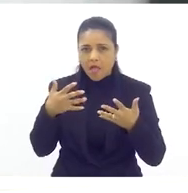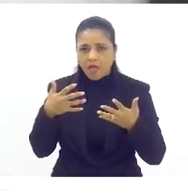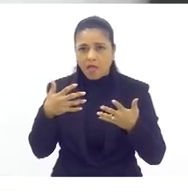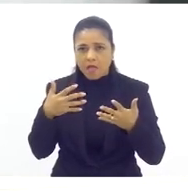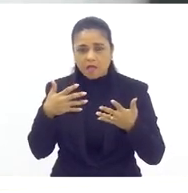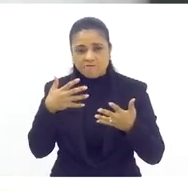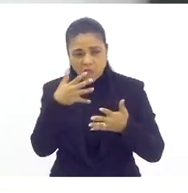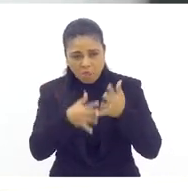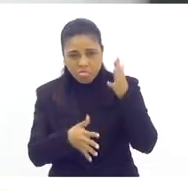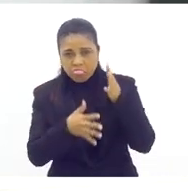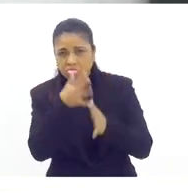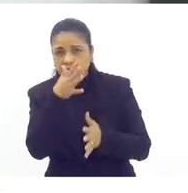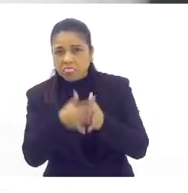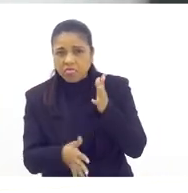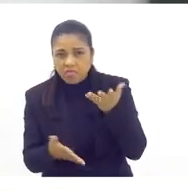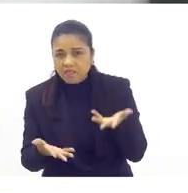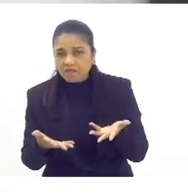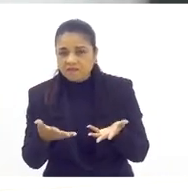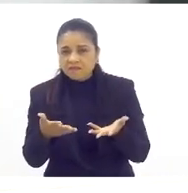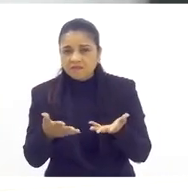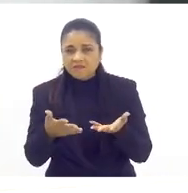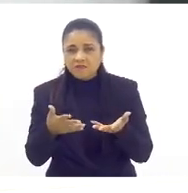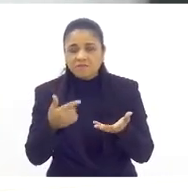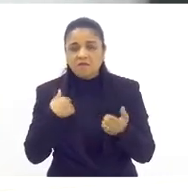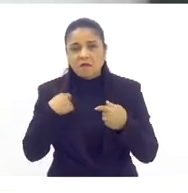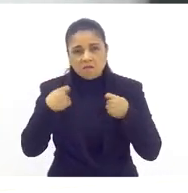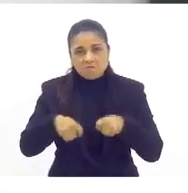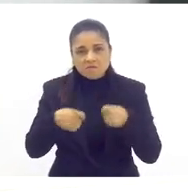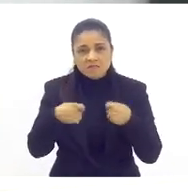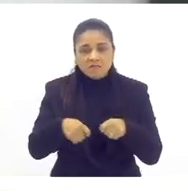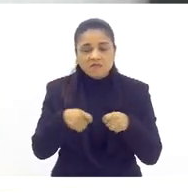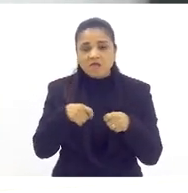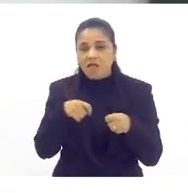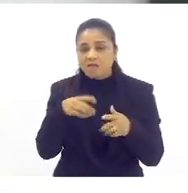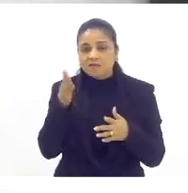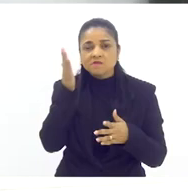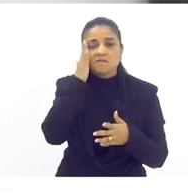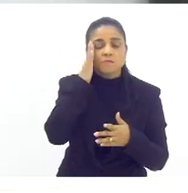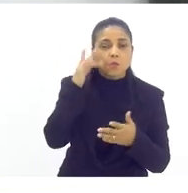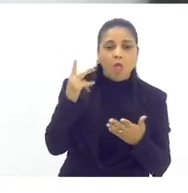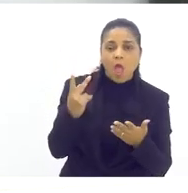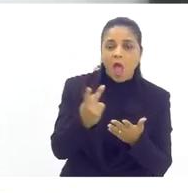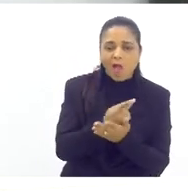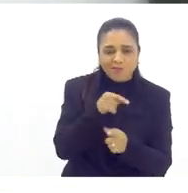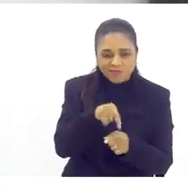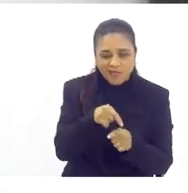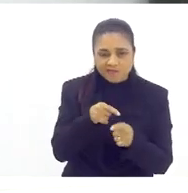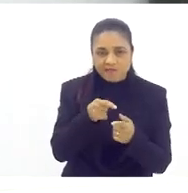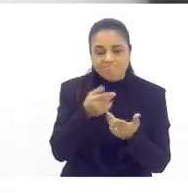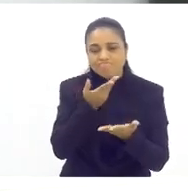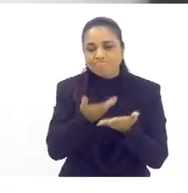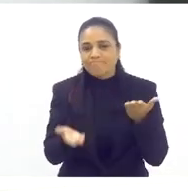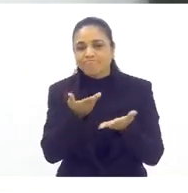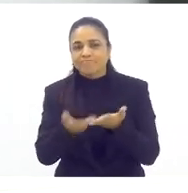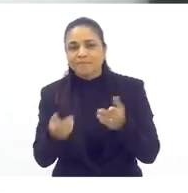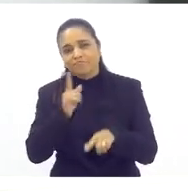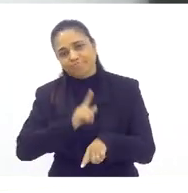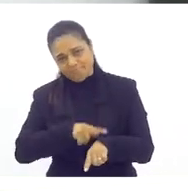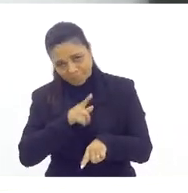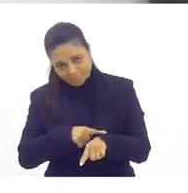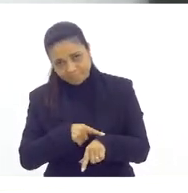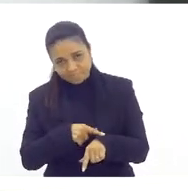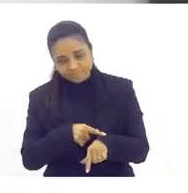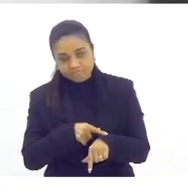precisas centenar né do que tá acontecendo aí a gente já leva tempo né fora